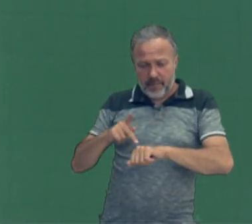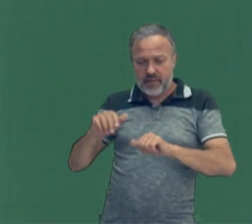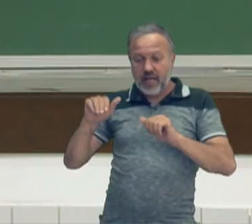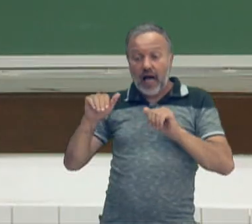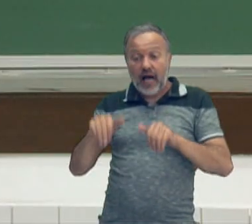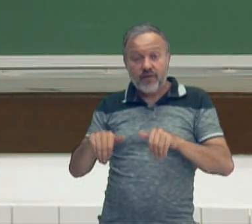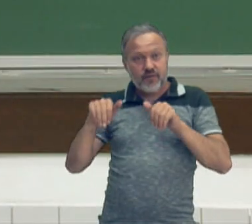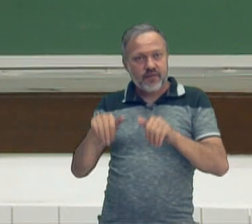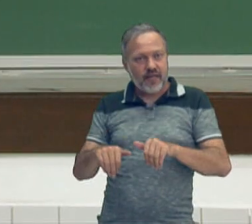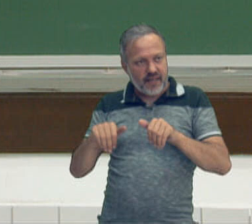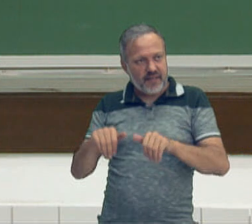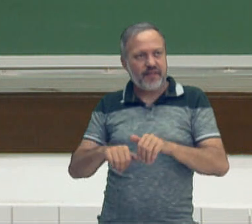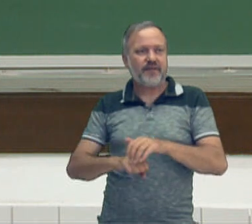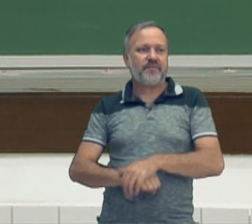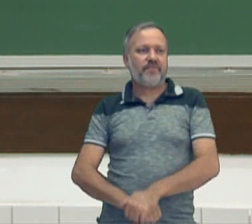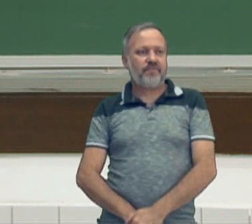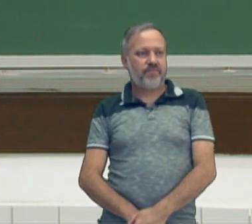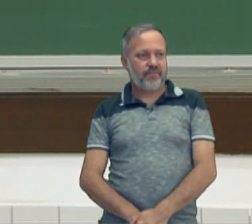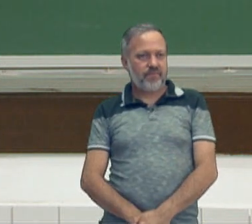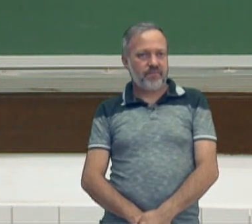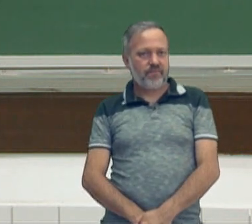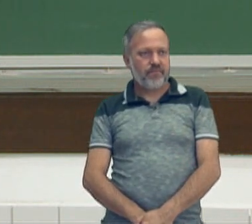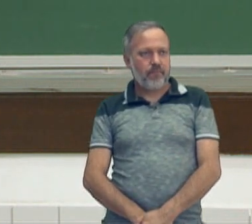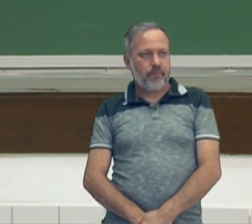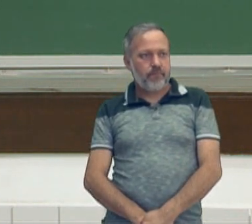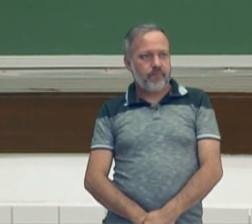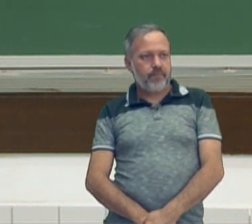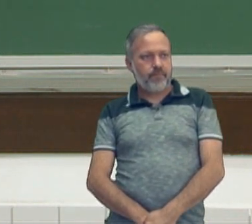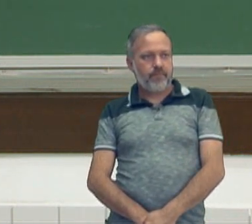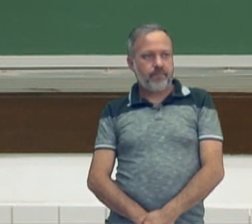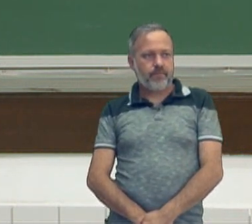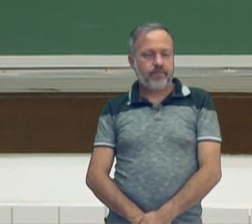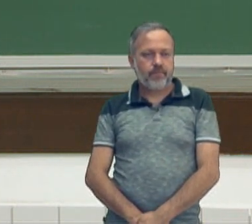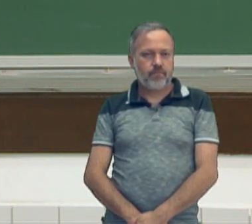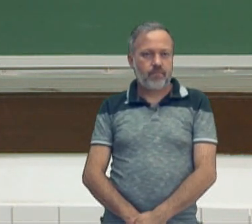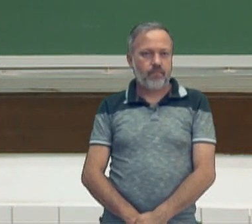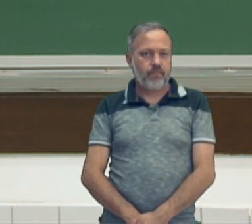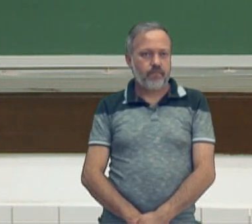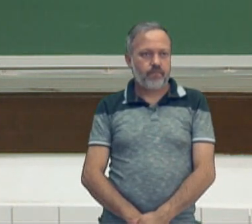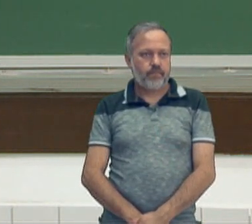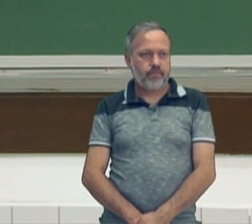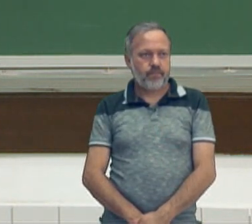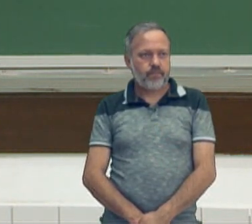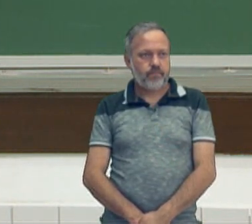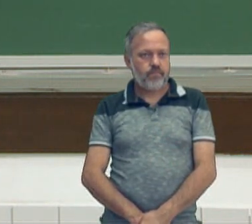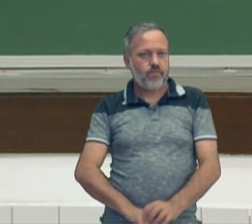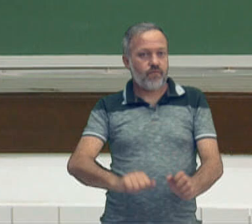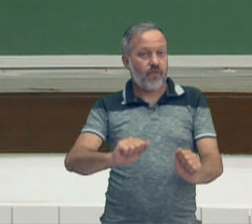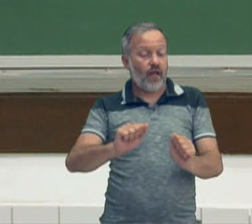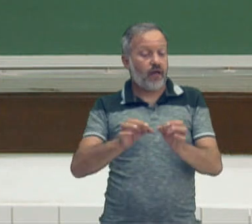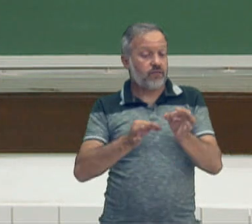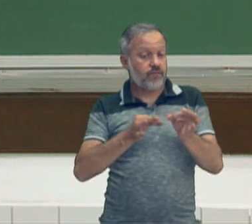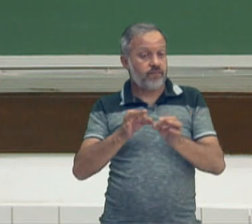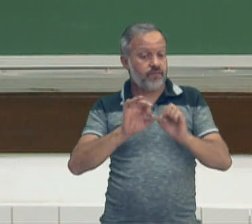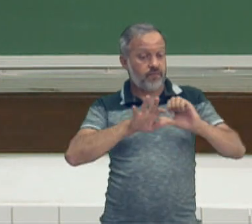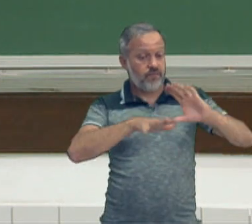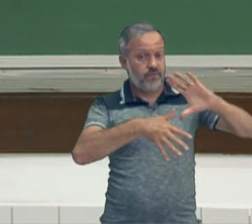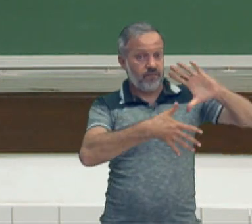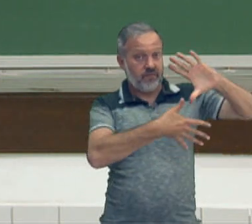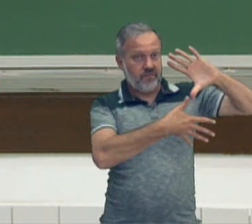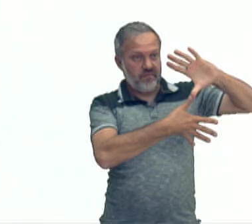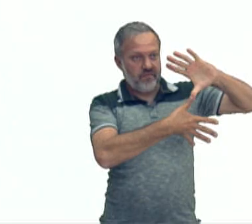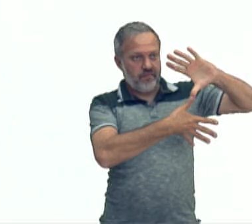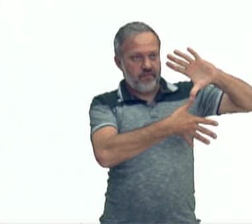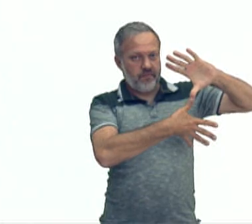central. Né? Vamos para frente. Feito isso, formação ainda da América. Estrutura física